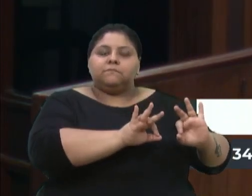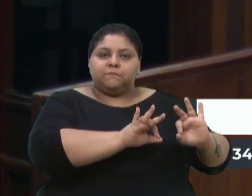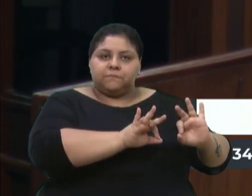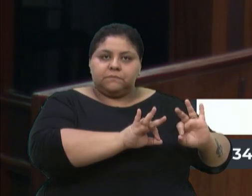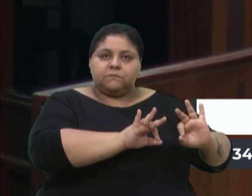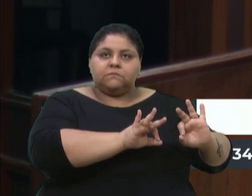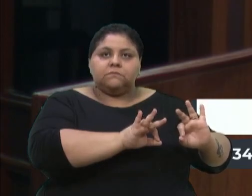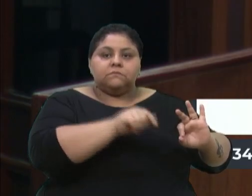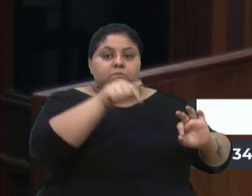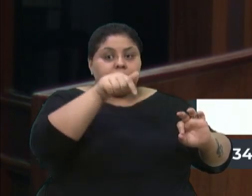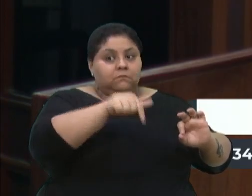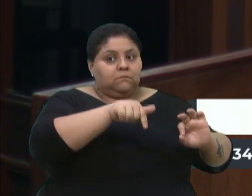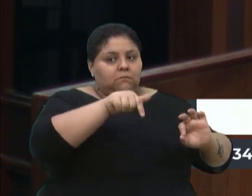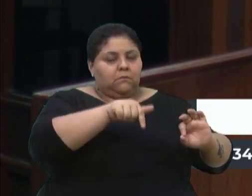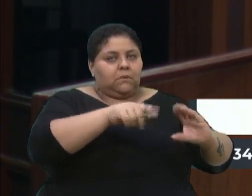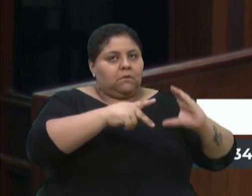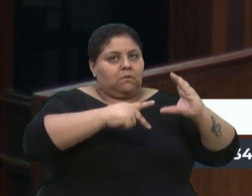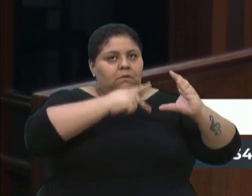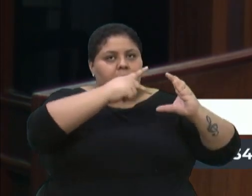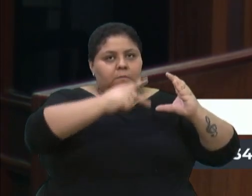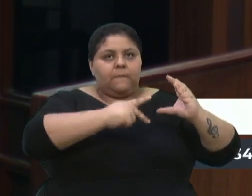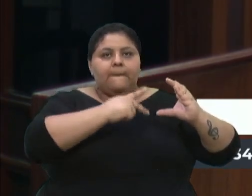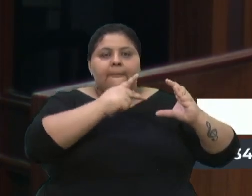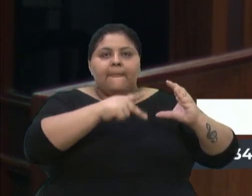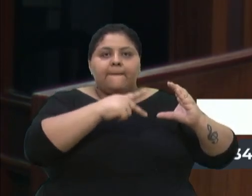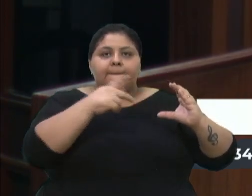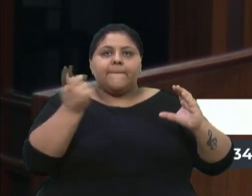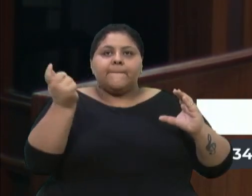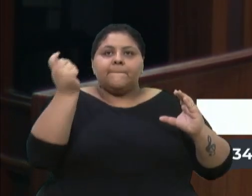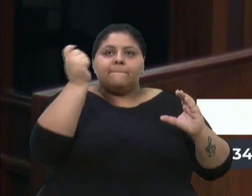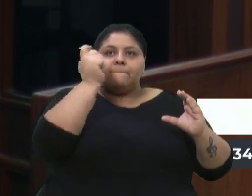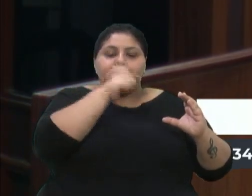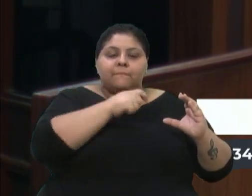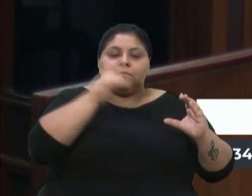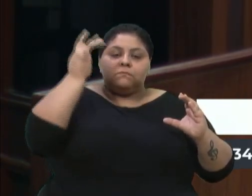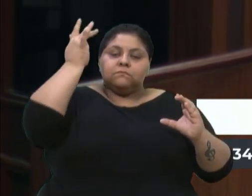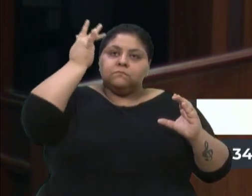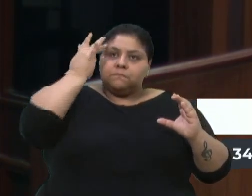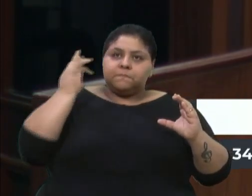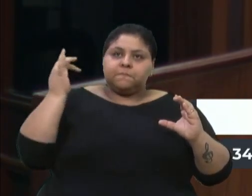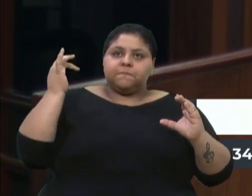e esta casa precisa estar amanhã